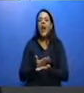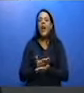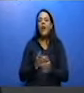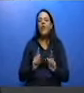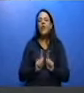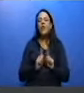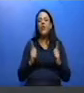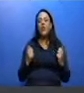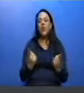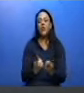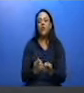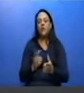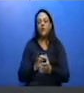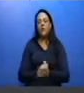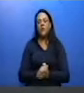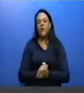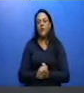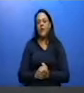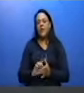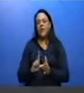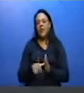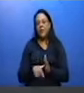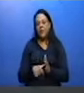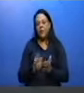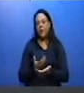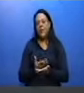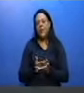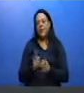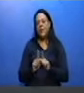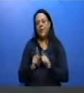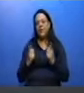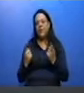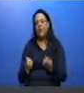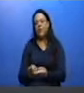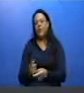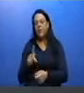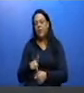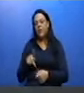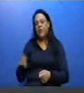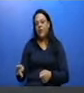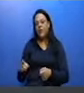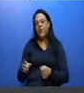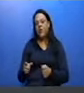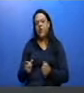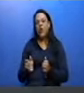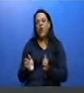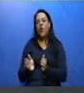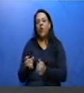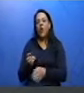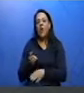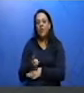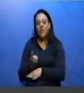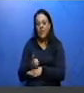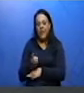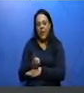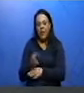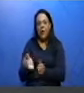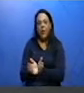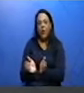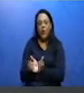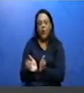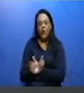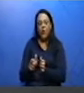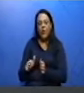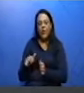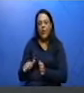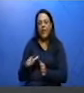geografia. Então, após a aula de geografia, o professor vai colocar no grupo a fonte onde vocês vão ter